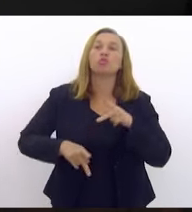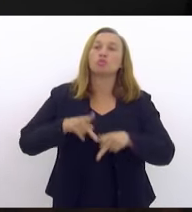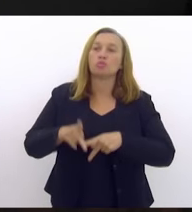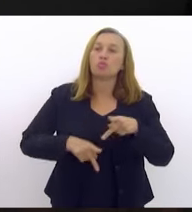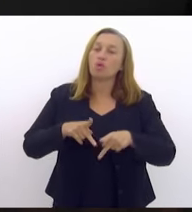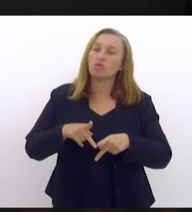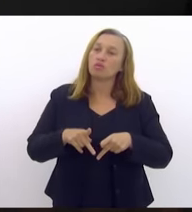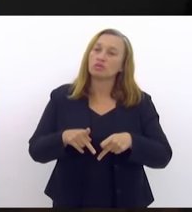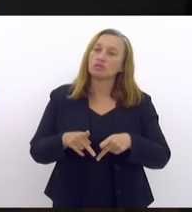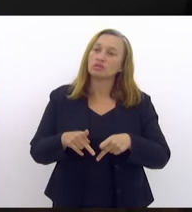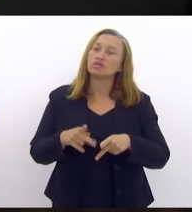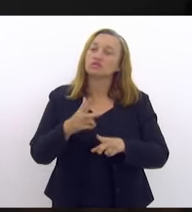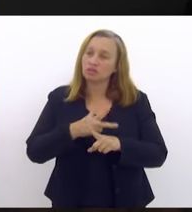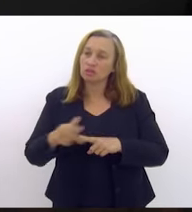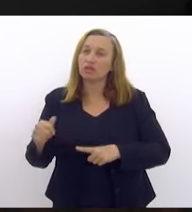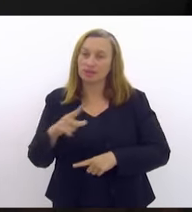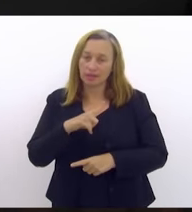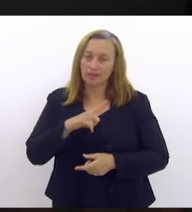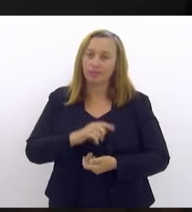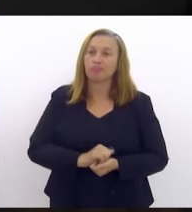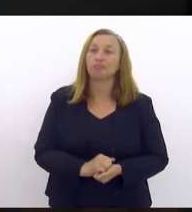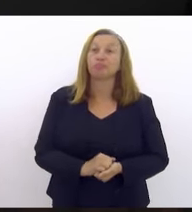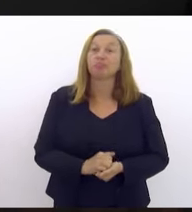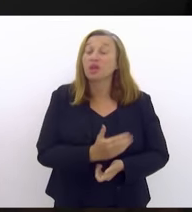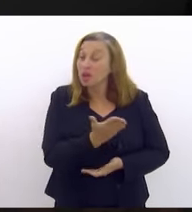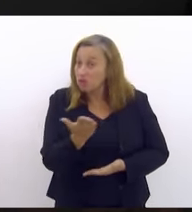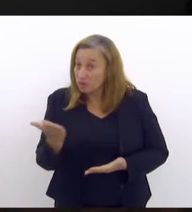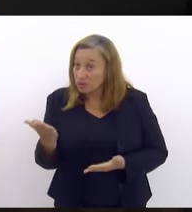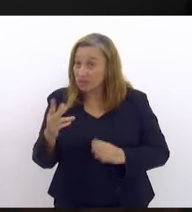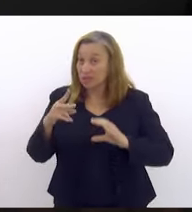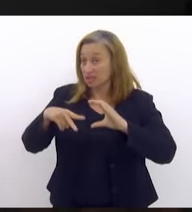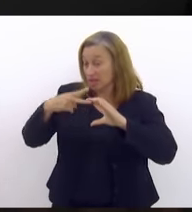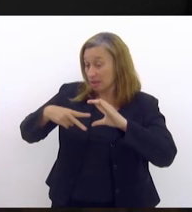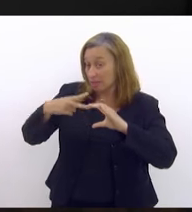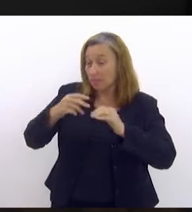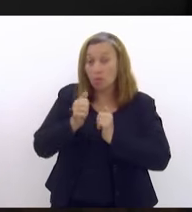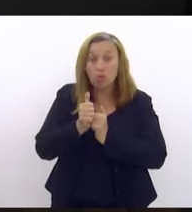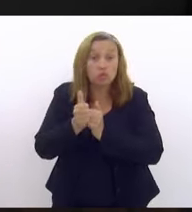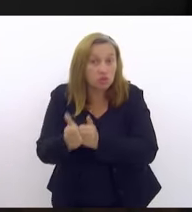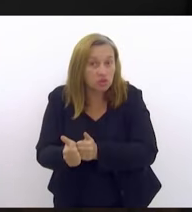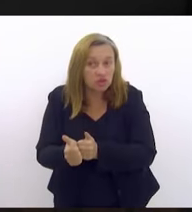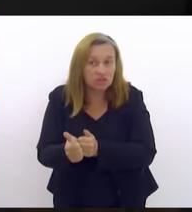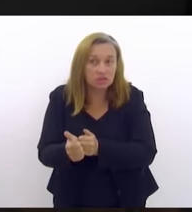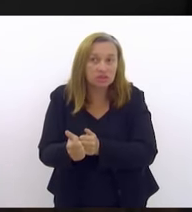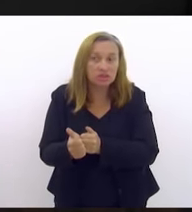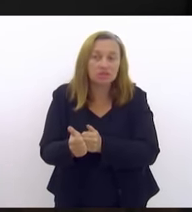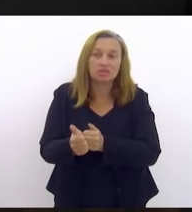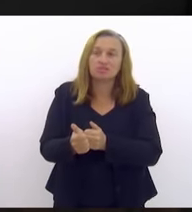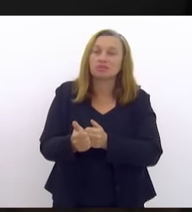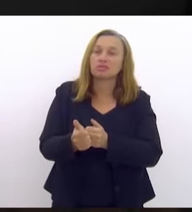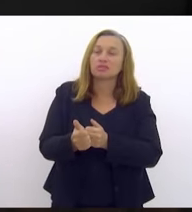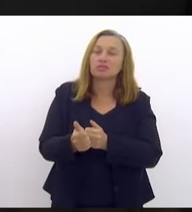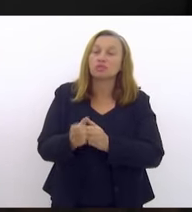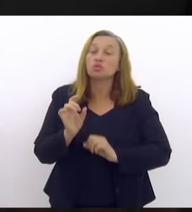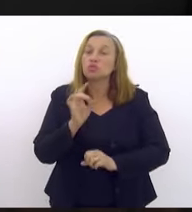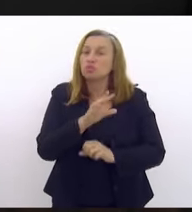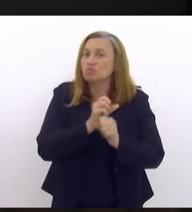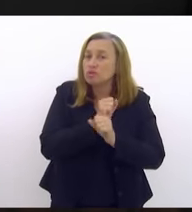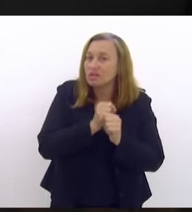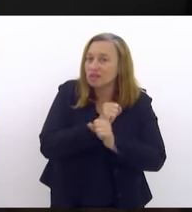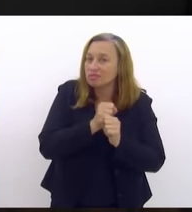no final, saia vitoriosa. E vocês na Câmara, conduzindo essa maestria nos últimos